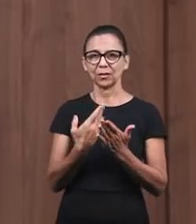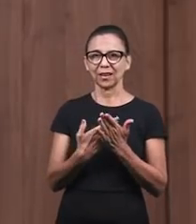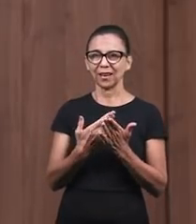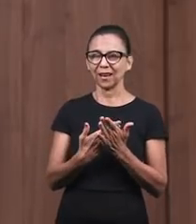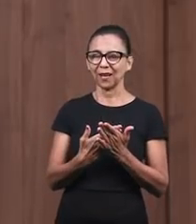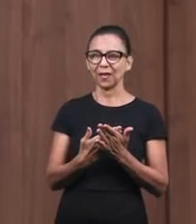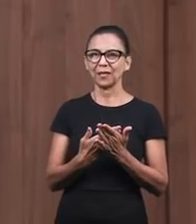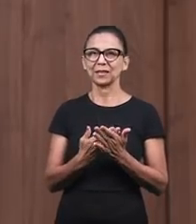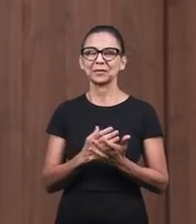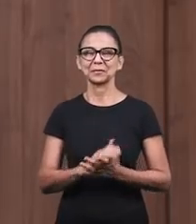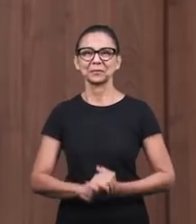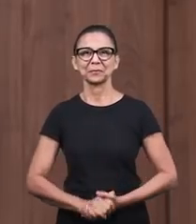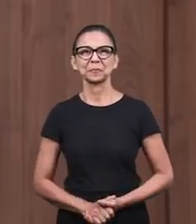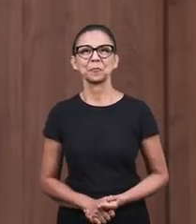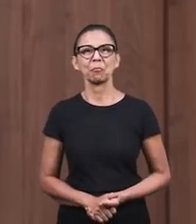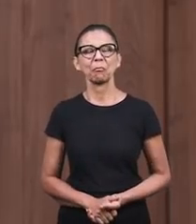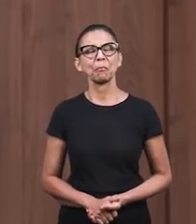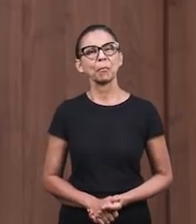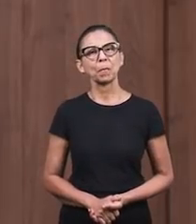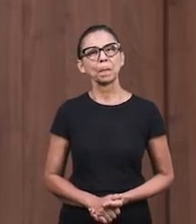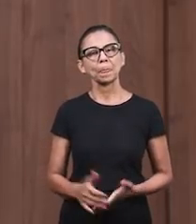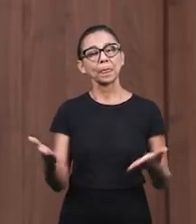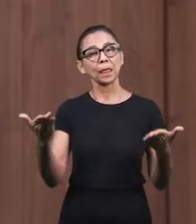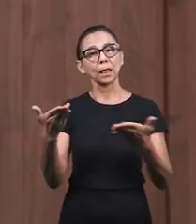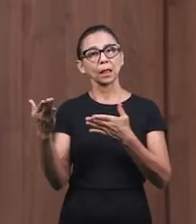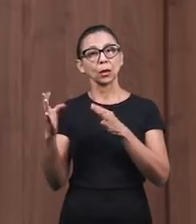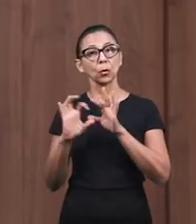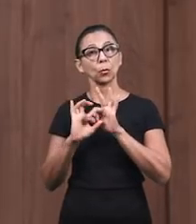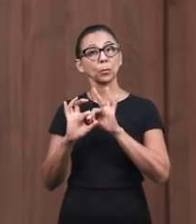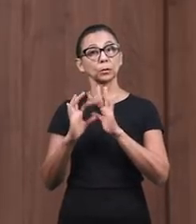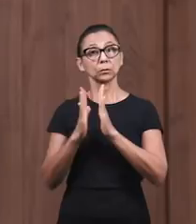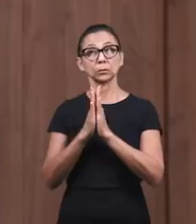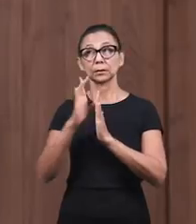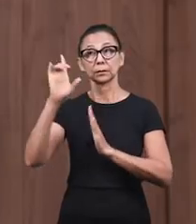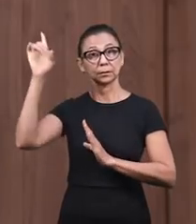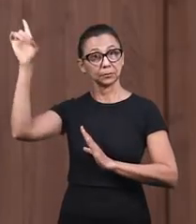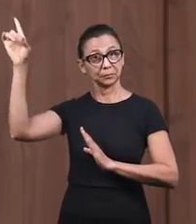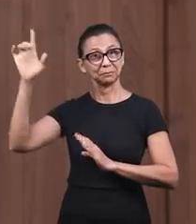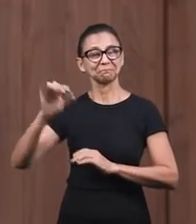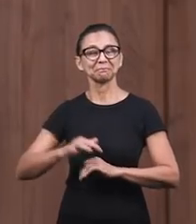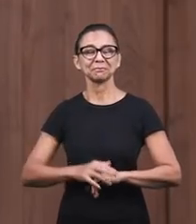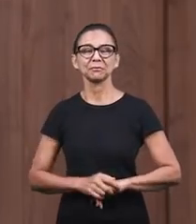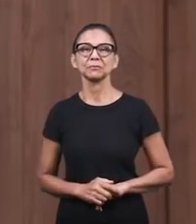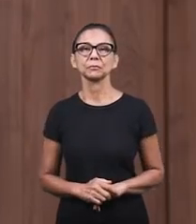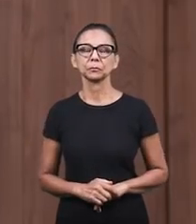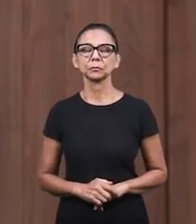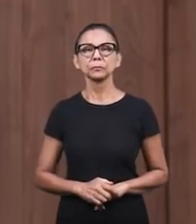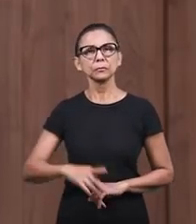esta aula. Convido a todos a fecharem os seus olhos para orarmos ao Senhor.